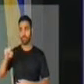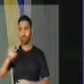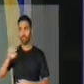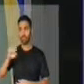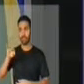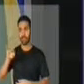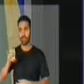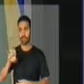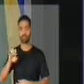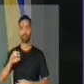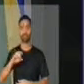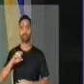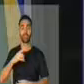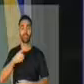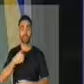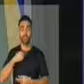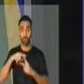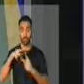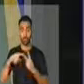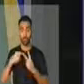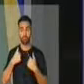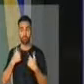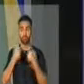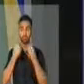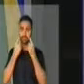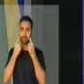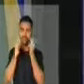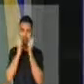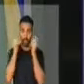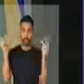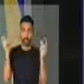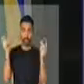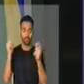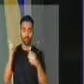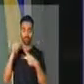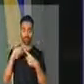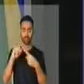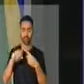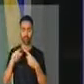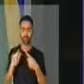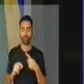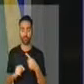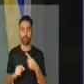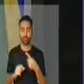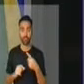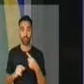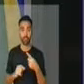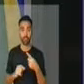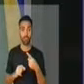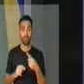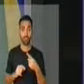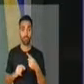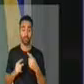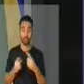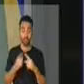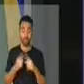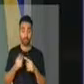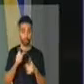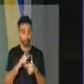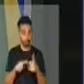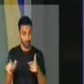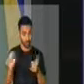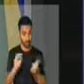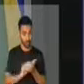me chamaram a atenção. O primeiro deles, além do problema de financiamento que